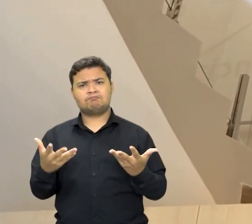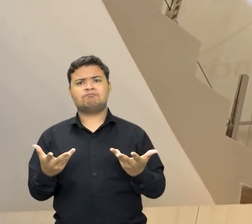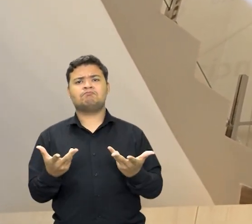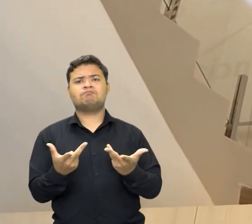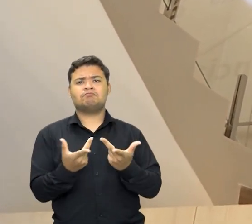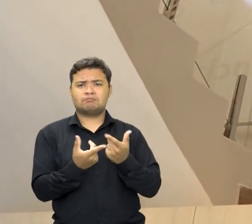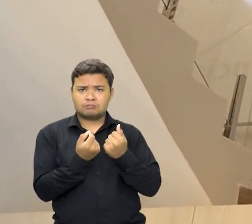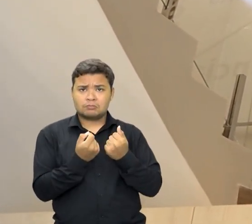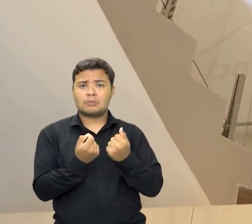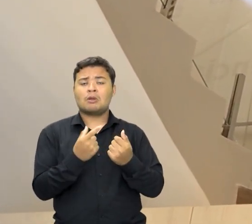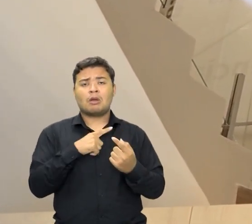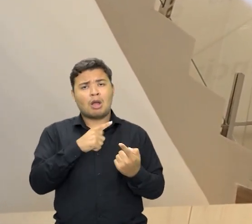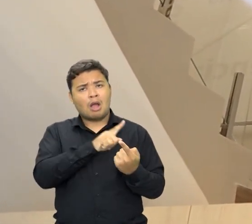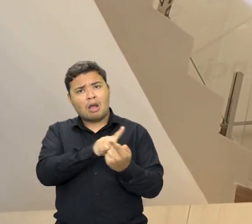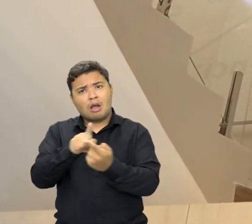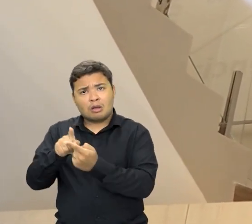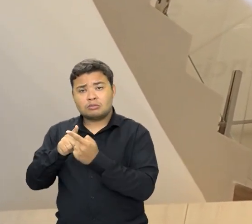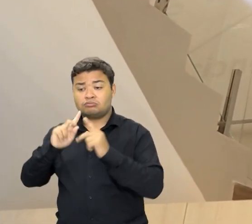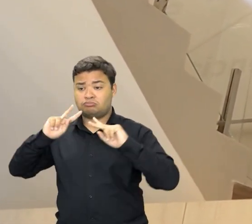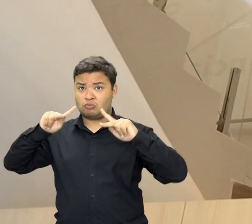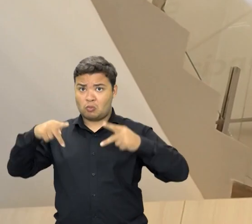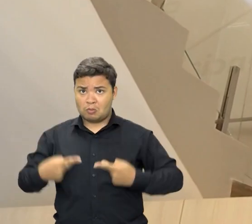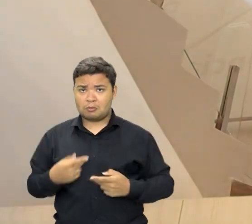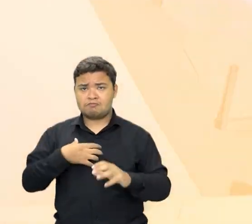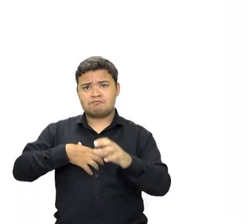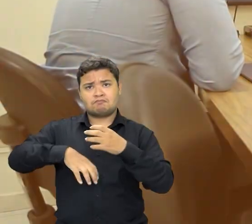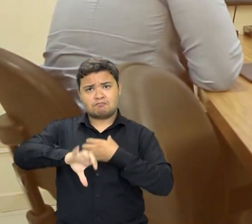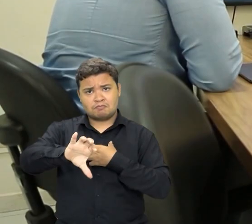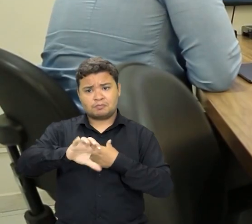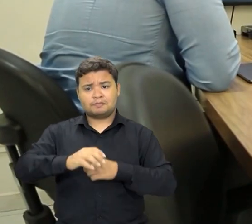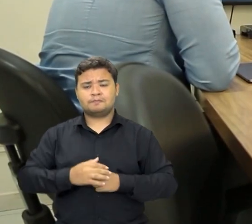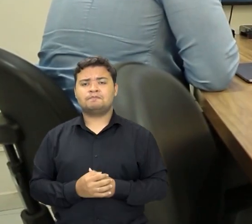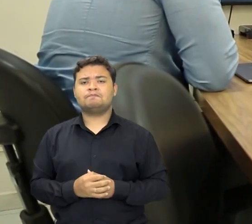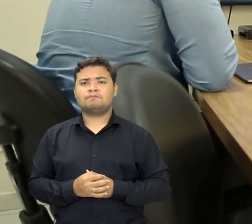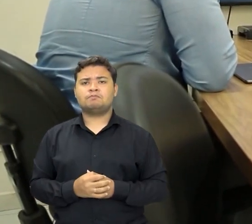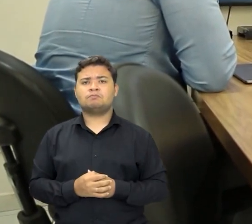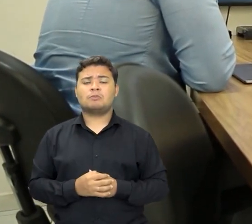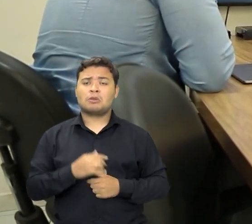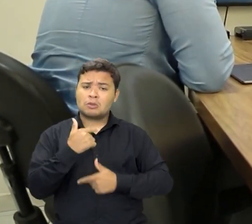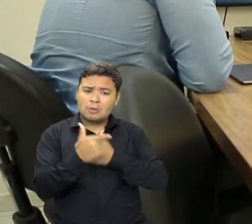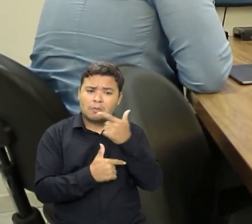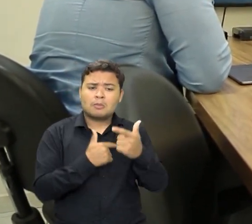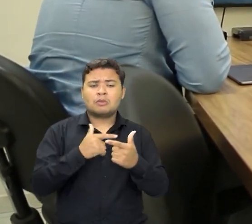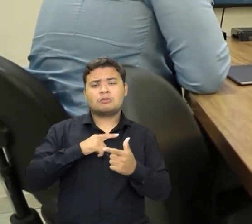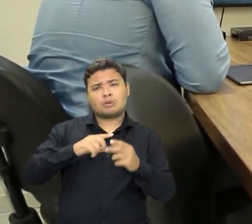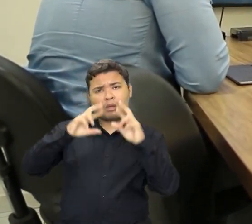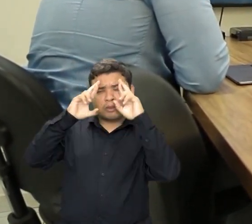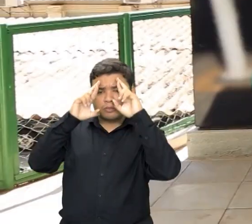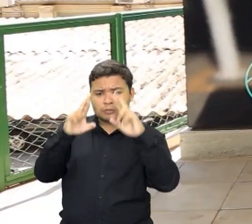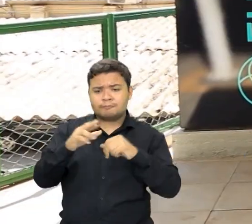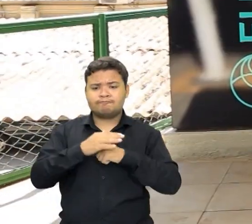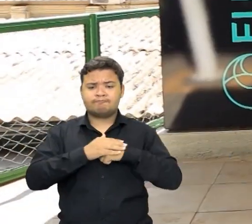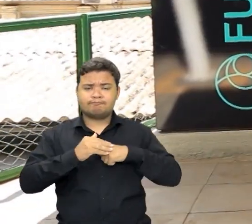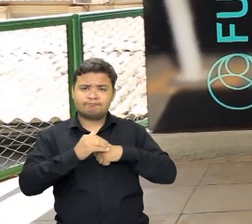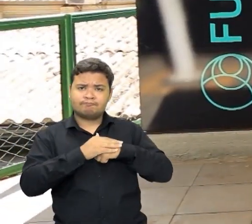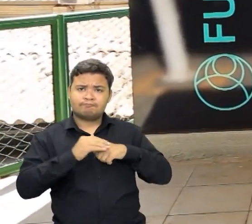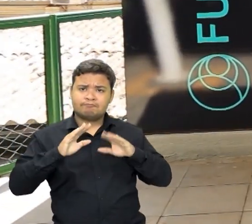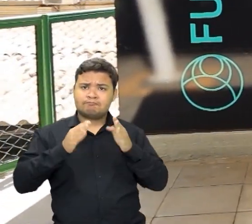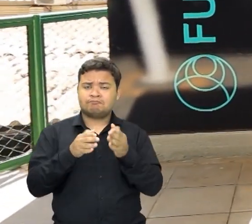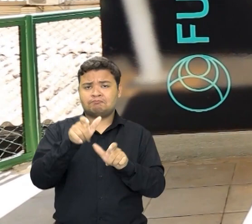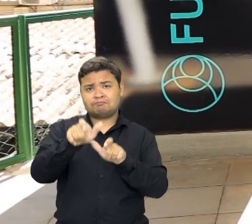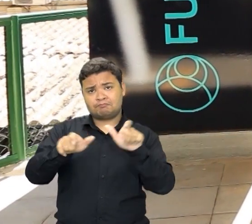baseado em 4 pilares: transparência da gestão, total comprometimento com a qualidade dos serviços